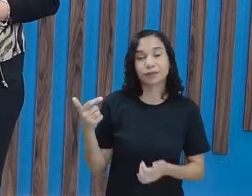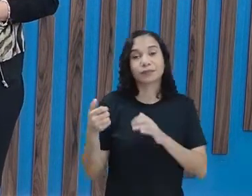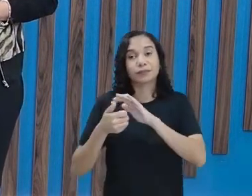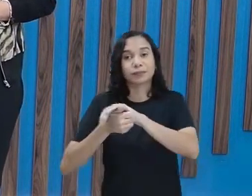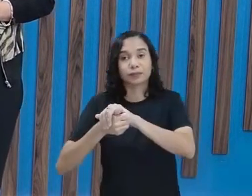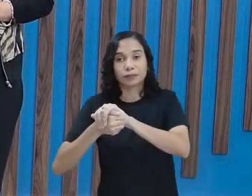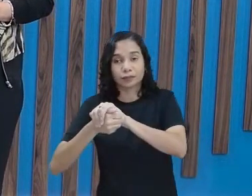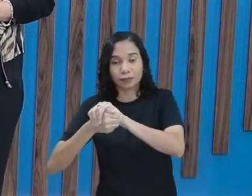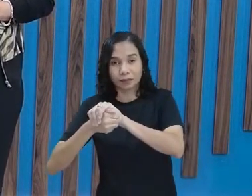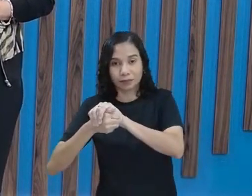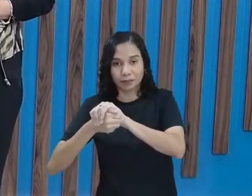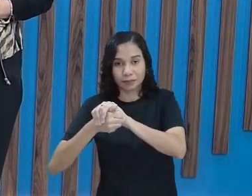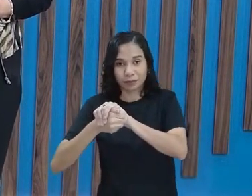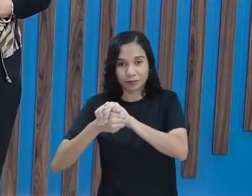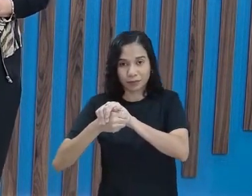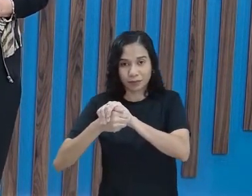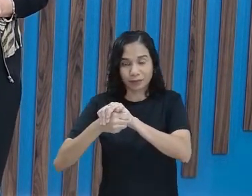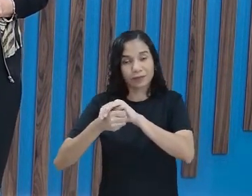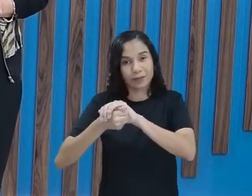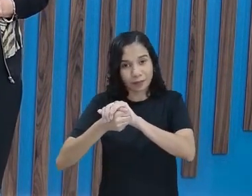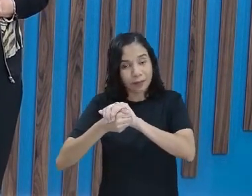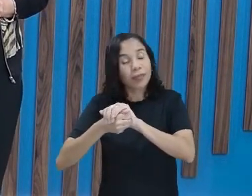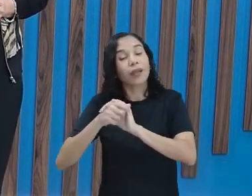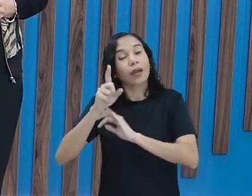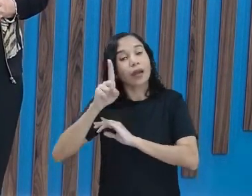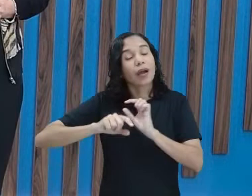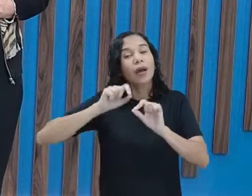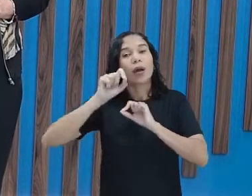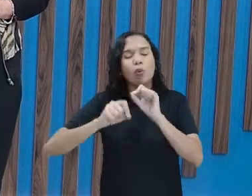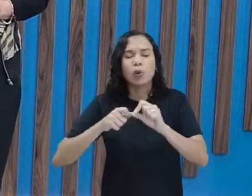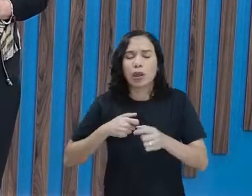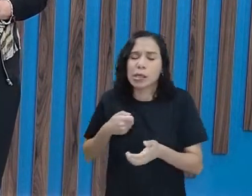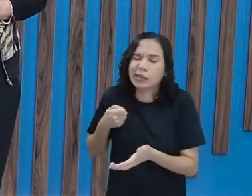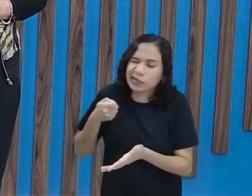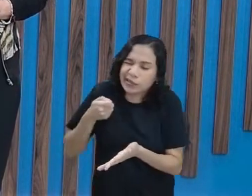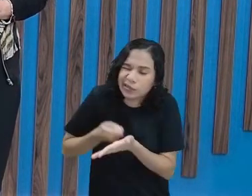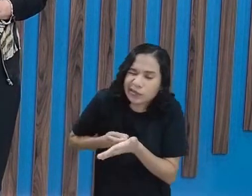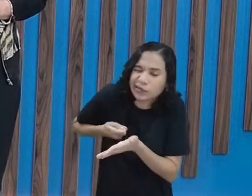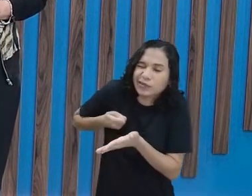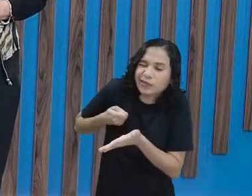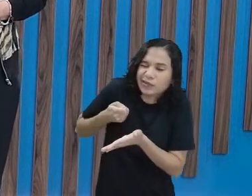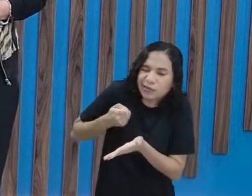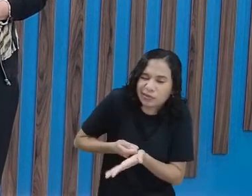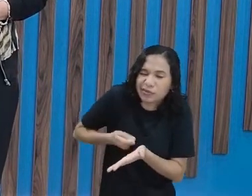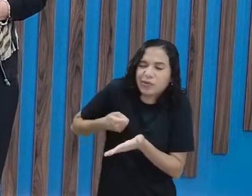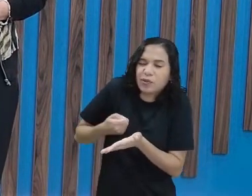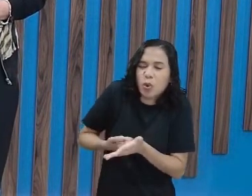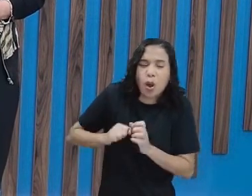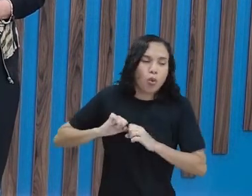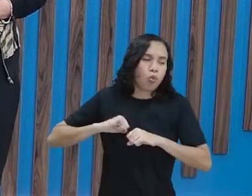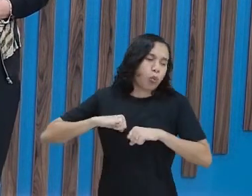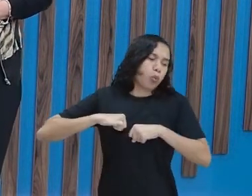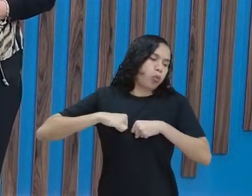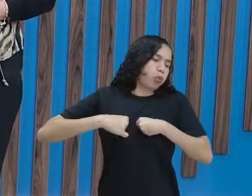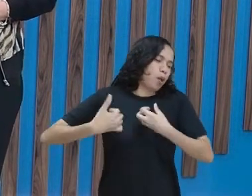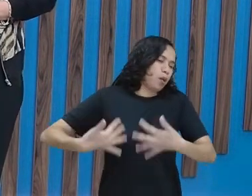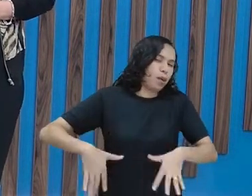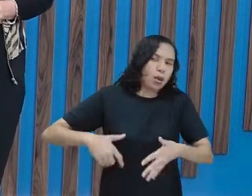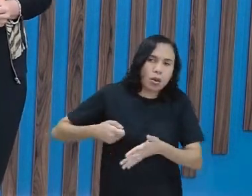O jabuti, geralmente é o persistente, é o que não desiste das